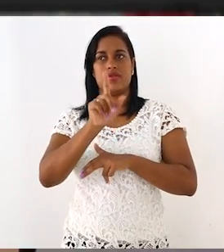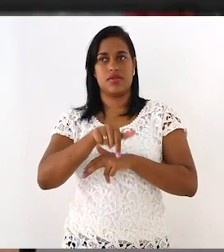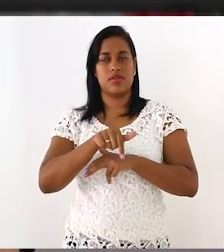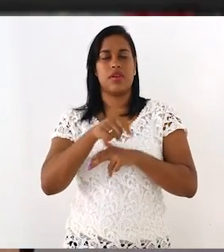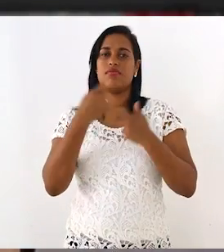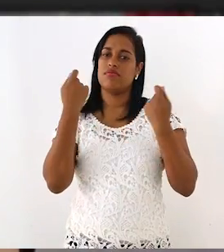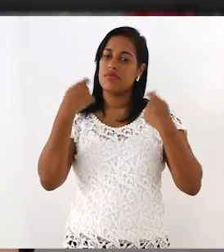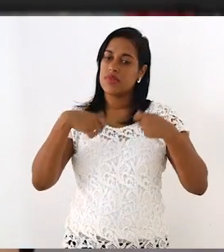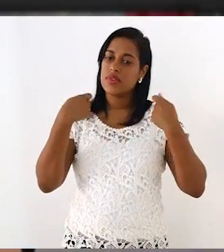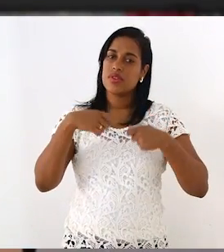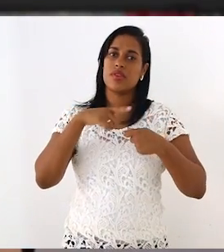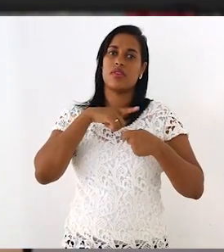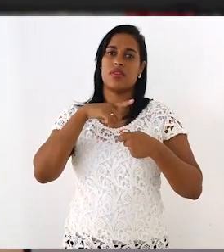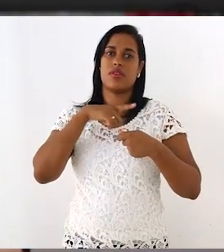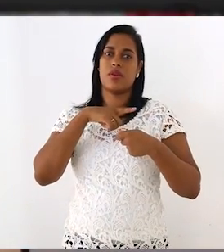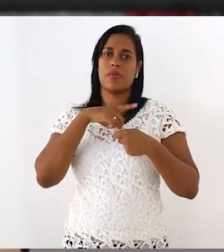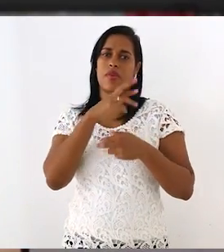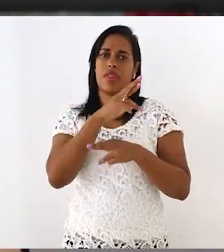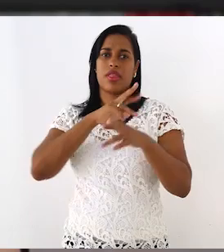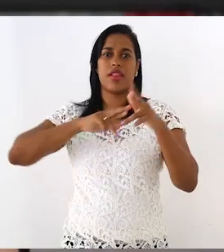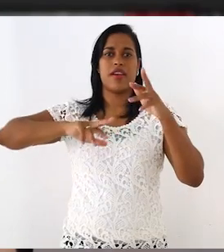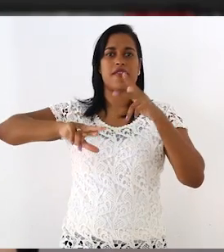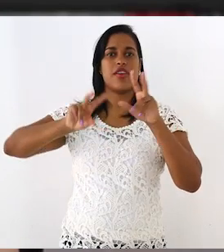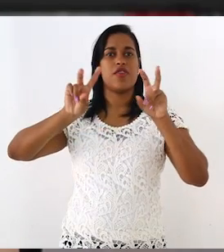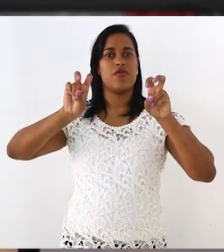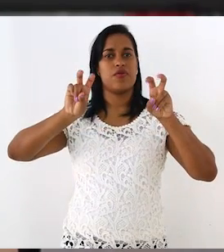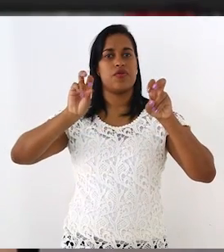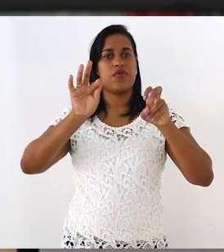nós estaríamos falando de várias funções da comunicação.